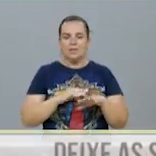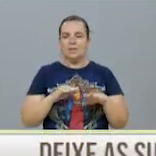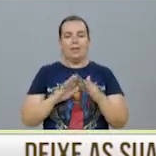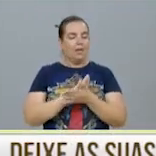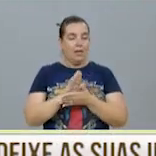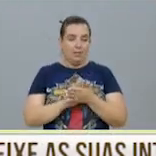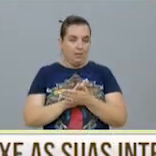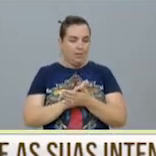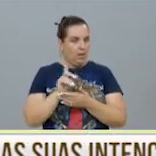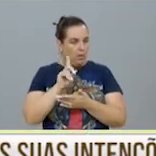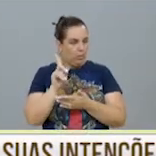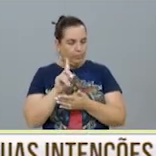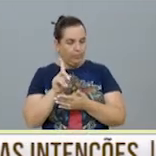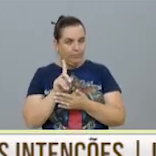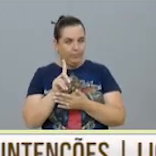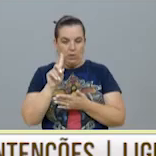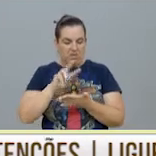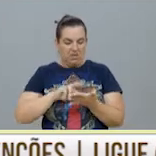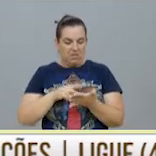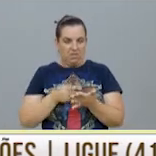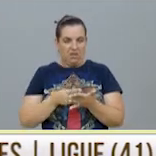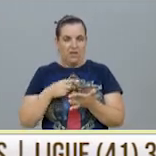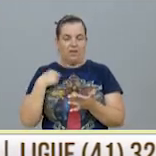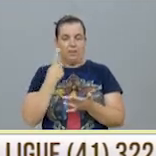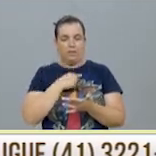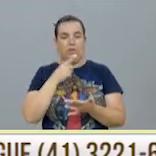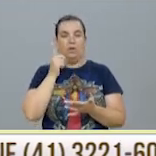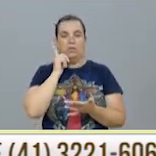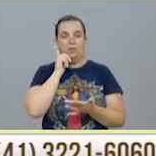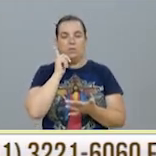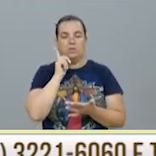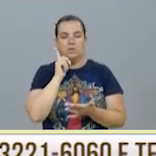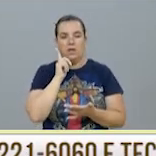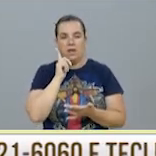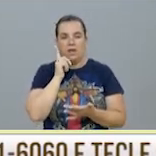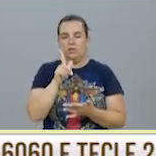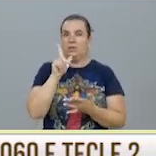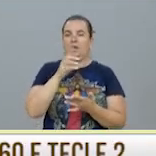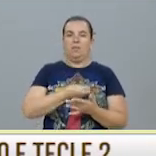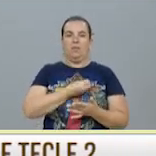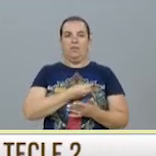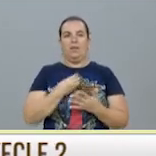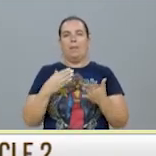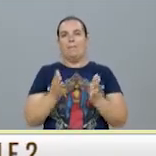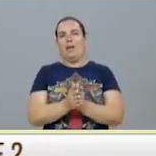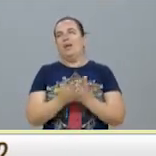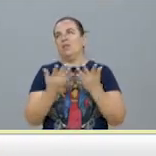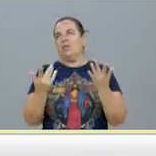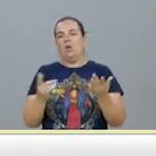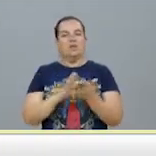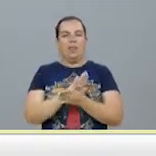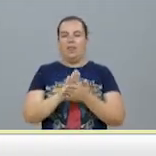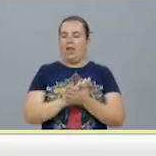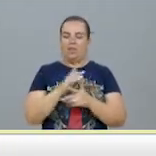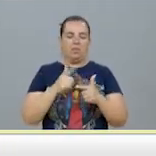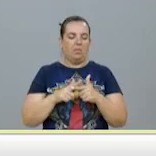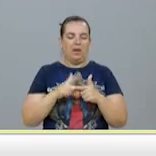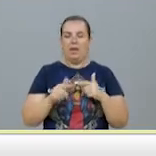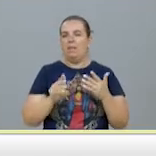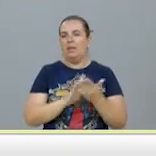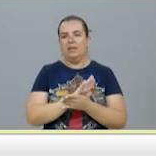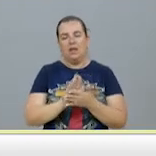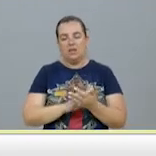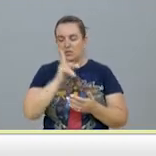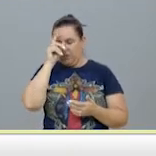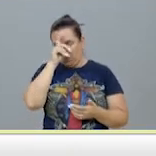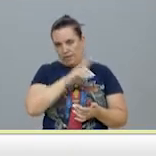doença. Não significa que seremos preservados num caso de um desemprego.